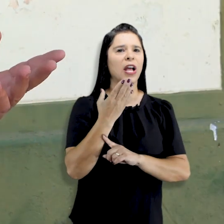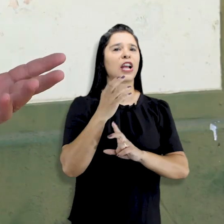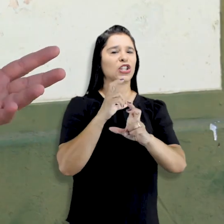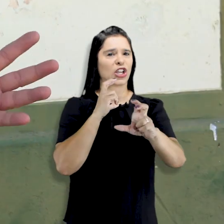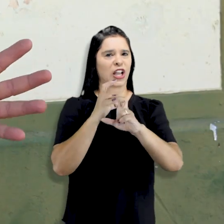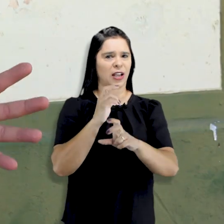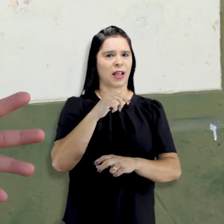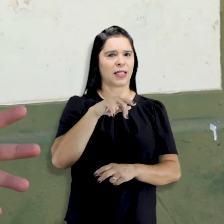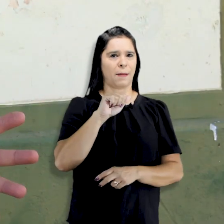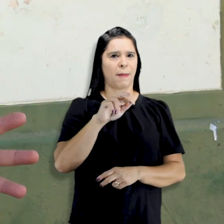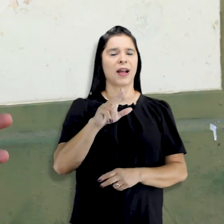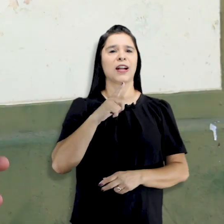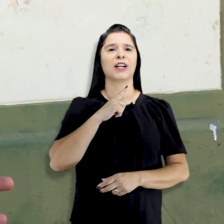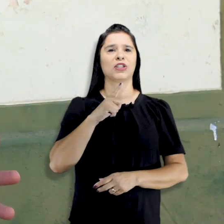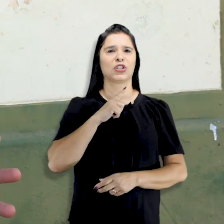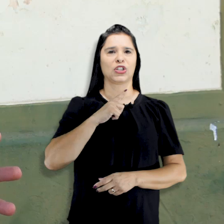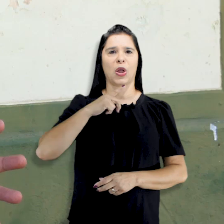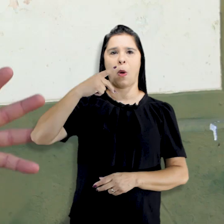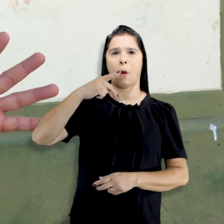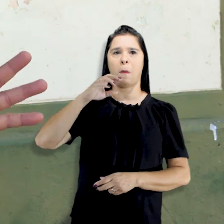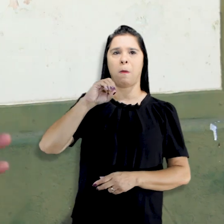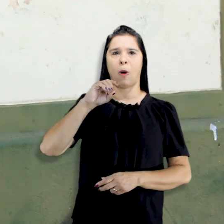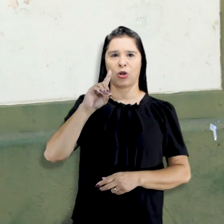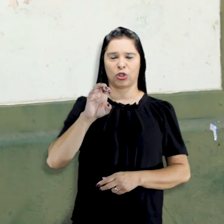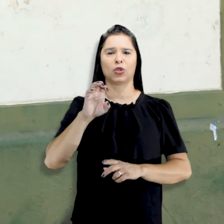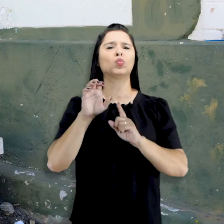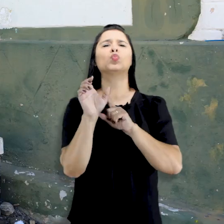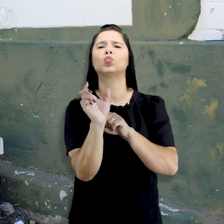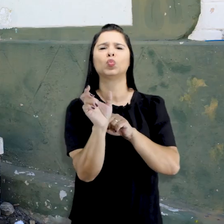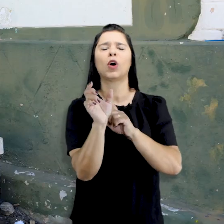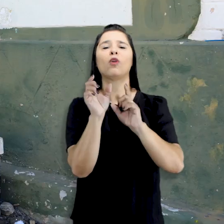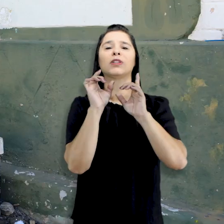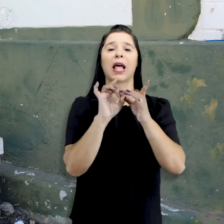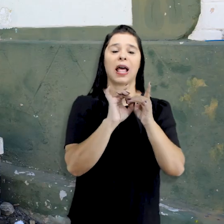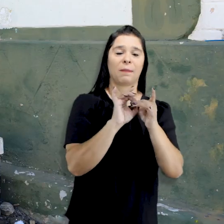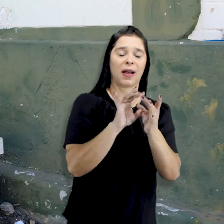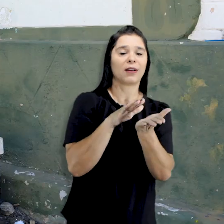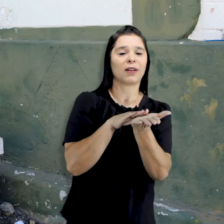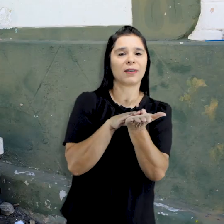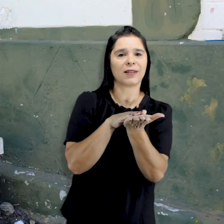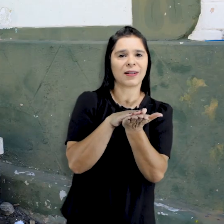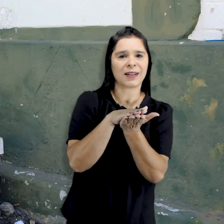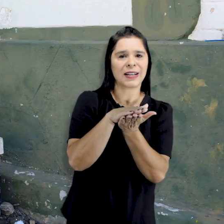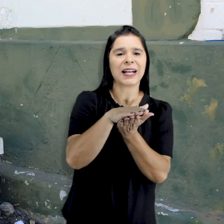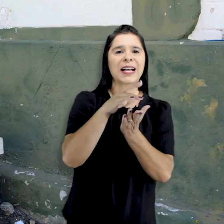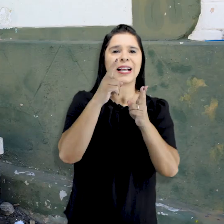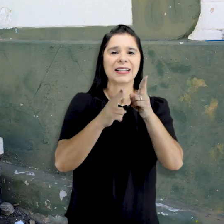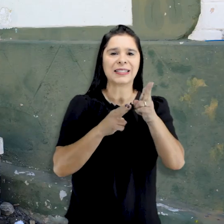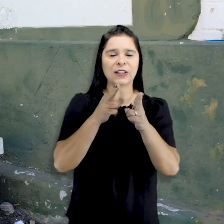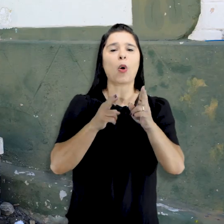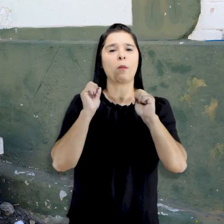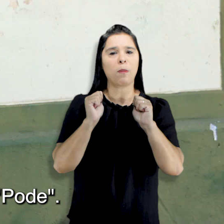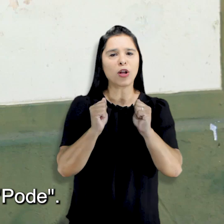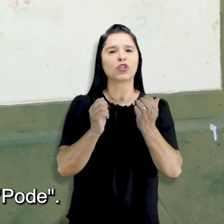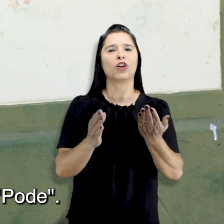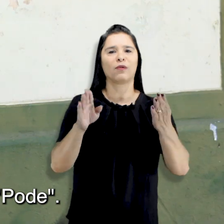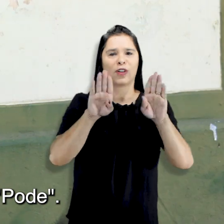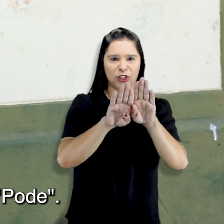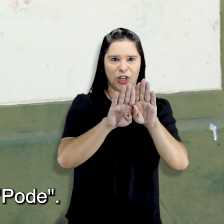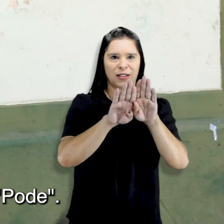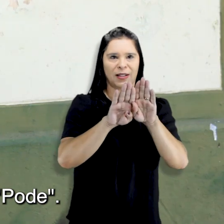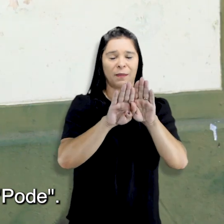Antigamente tinha um negócio que chamava pod. Pod era assim, você fechava a estação e pode ficar a estação a noite inteira fechada, por isso chama pod, entende? E